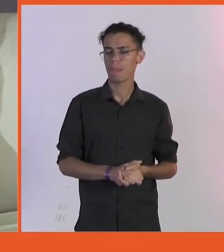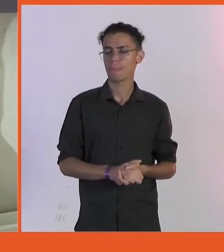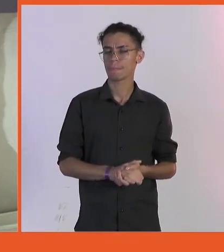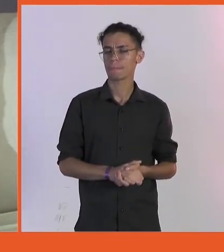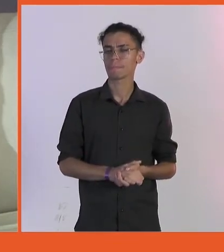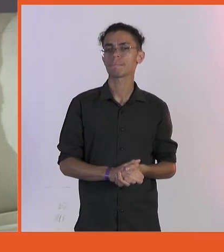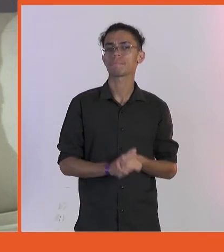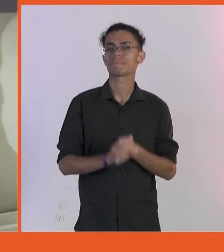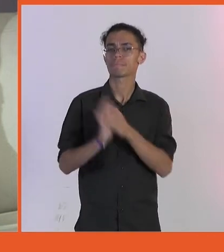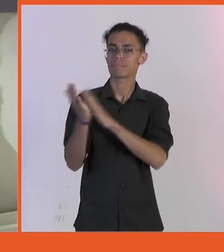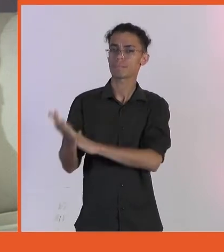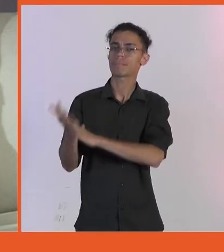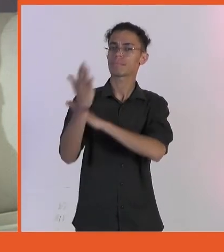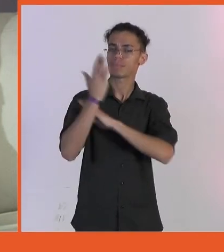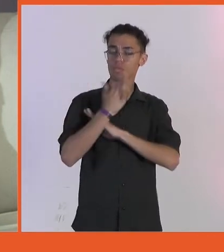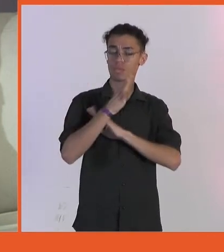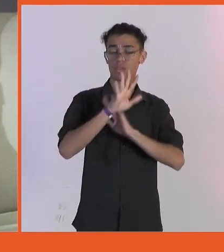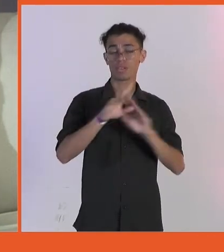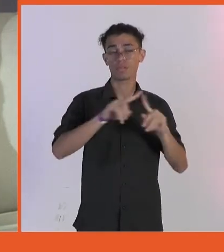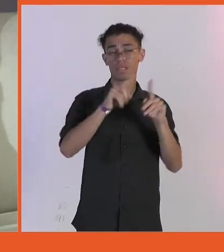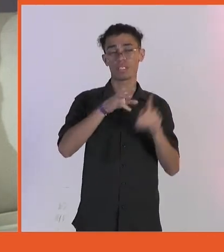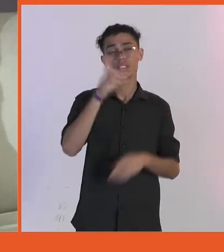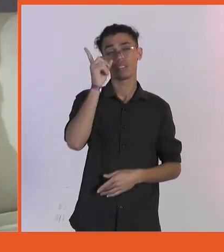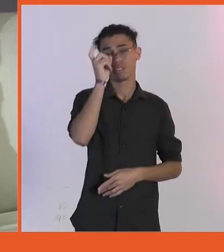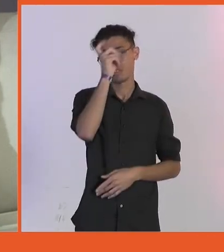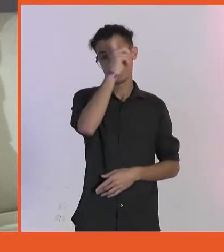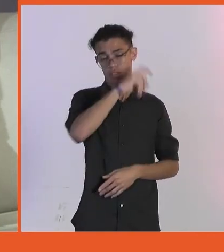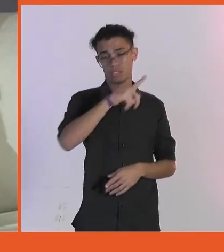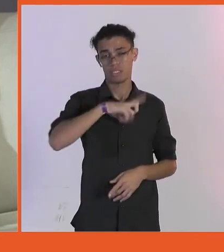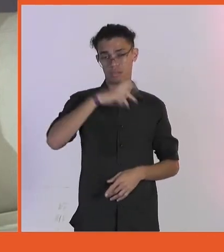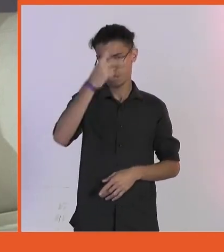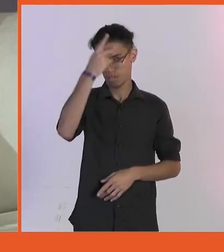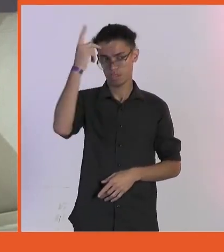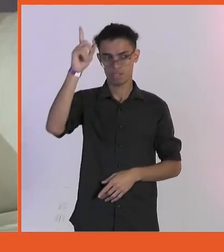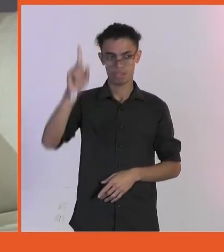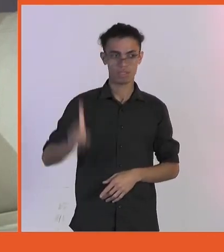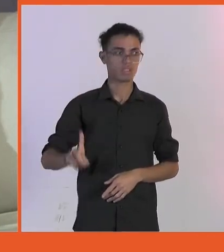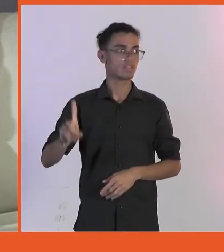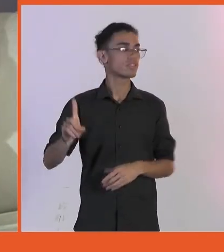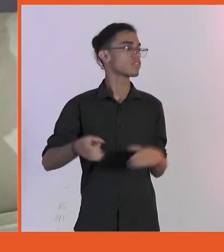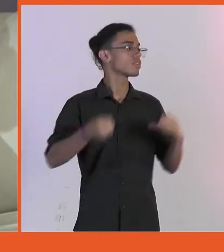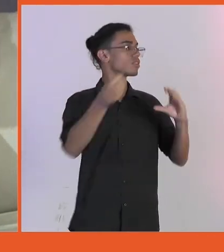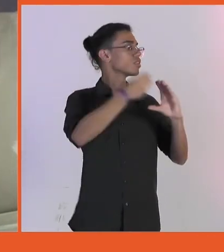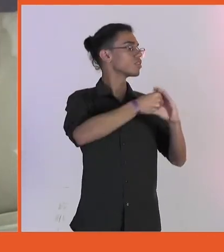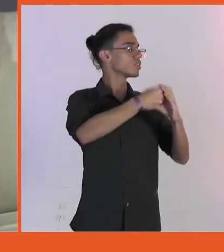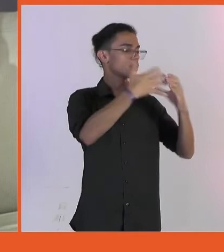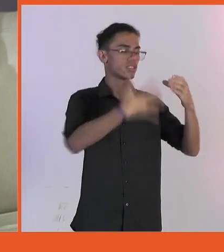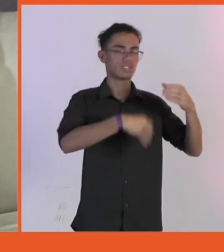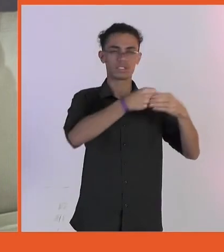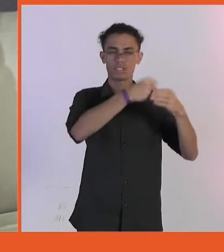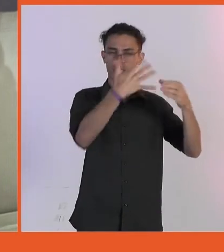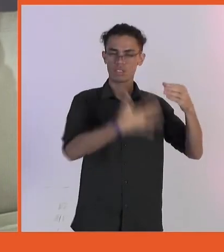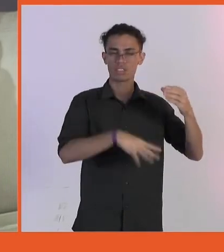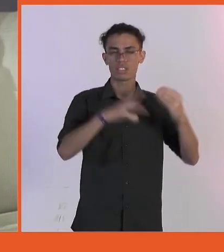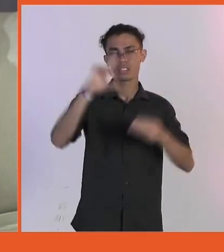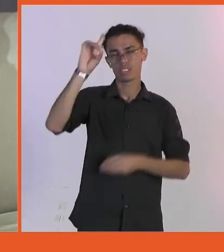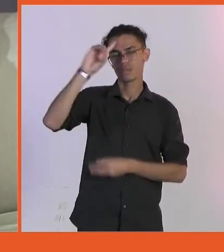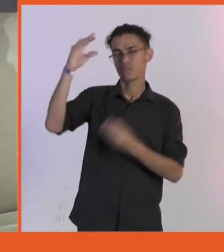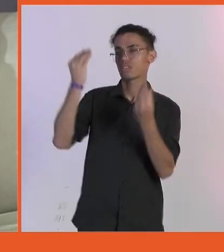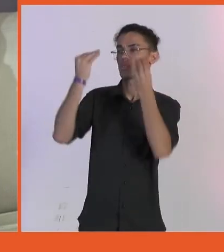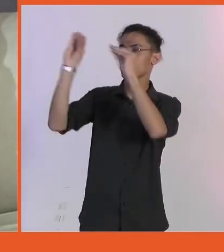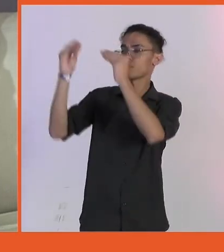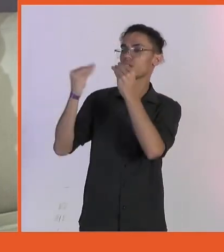muito. Mas é, né? É uma coisa bem difícil. Porque tem gente que o conteúdo, justamente, é postar a todo momento. E